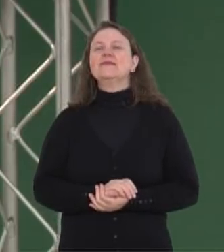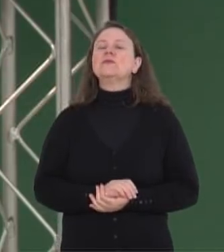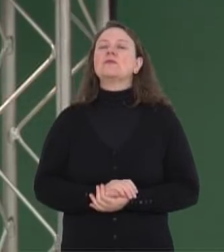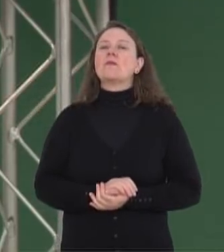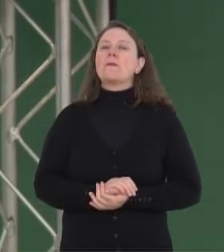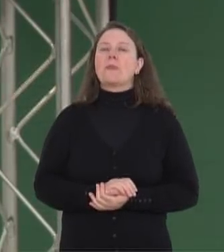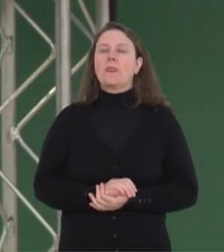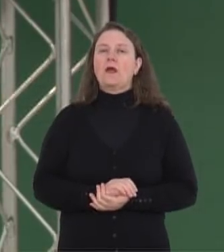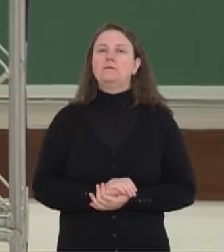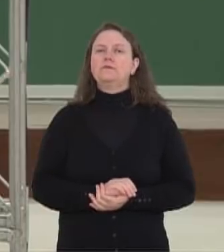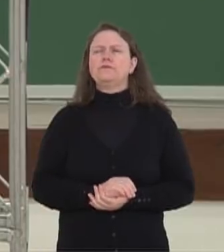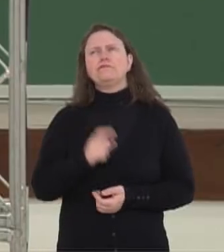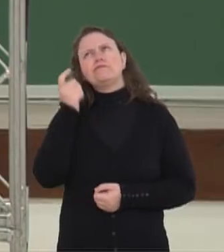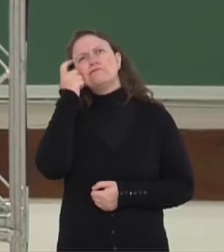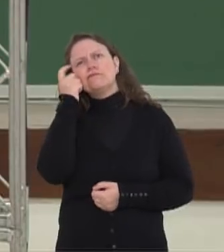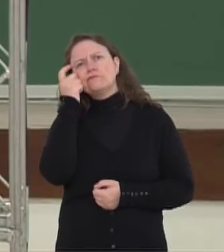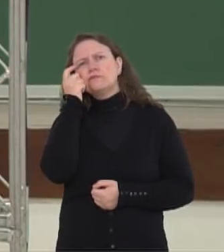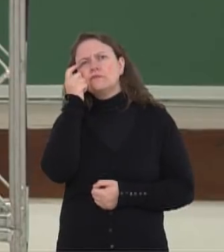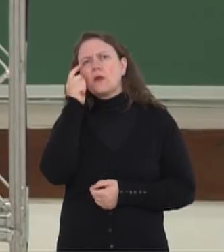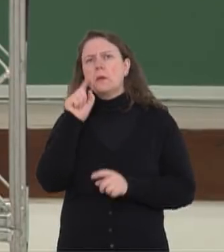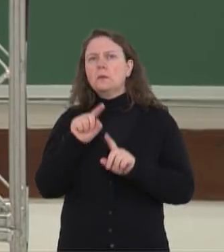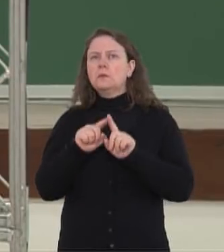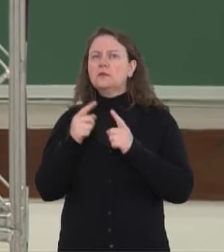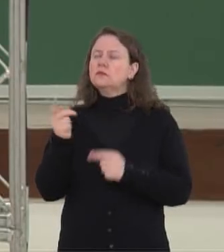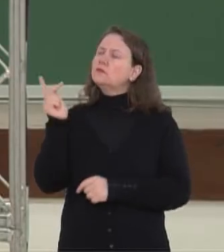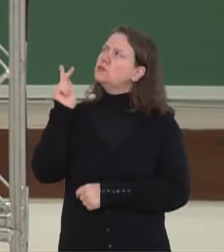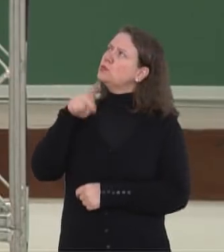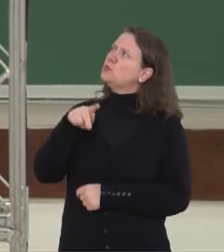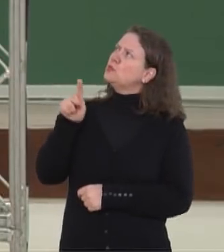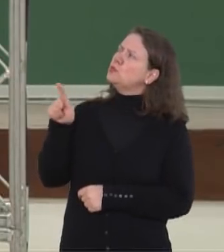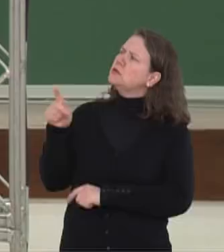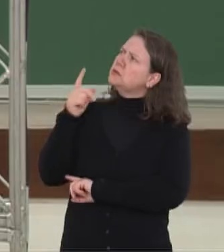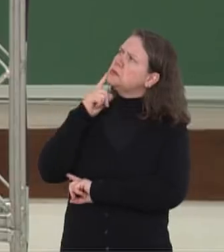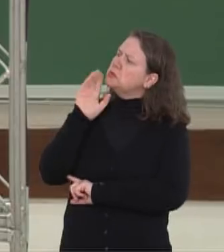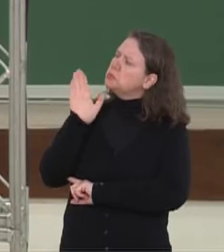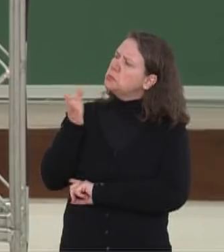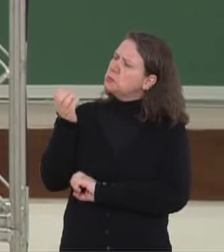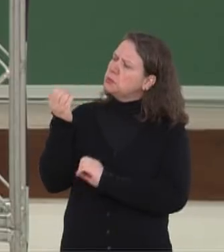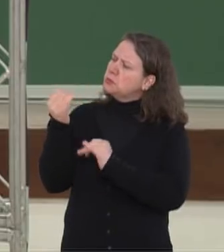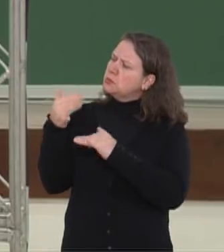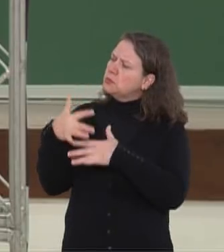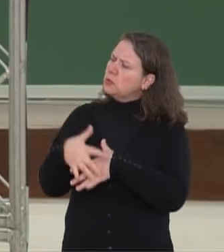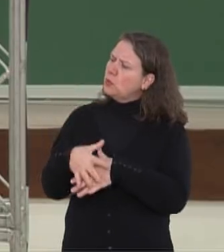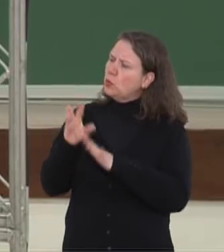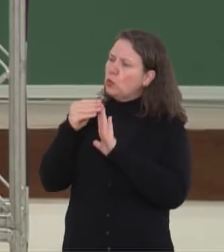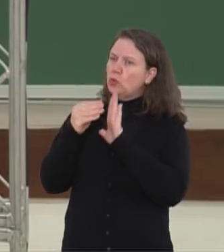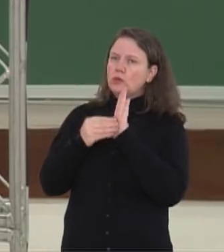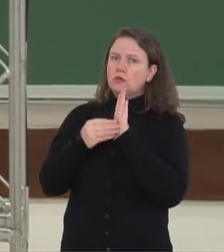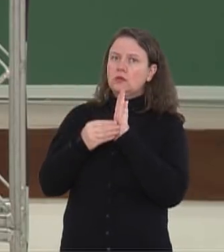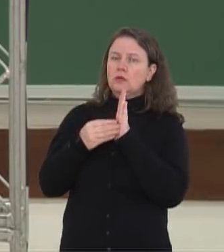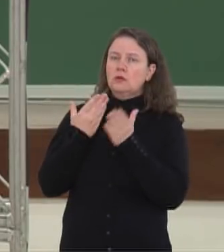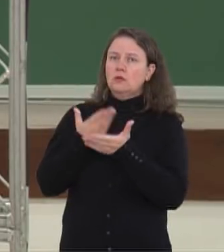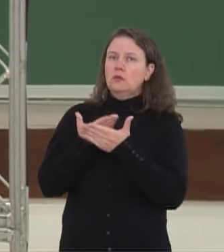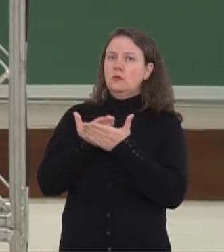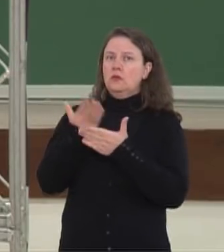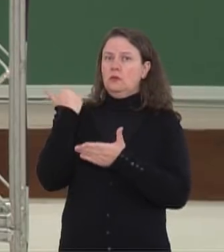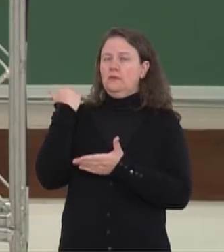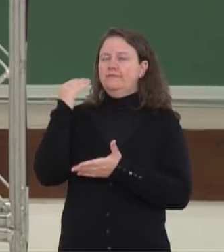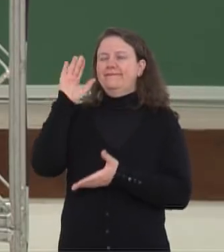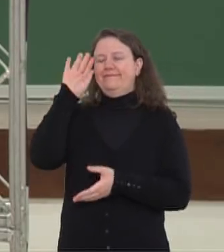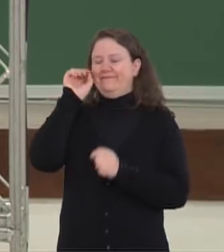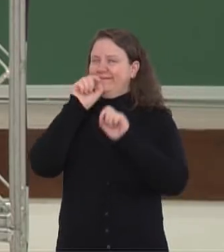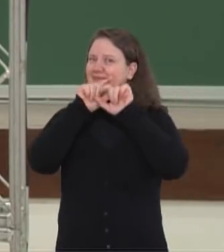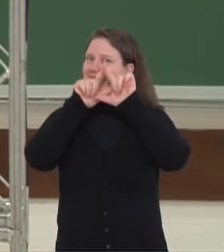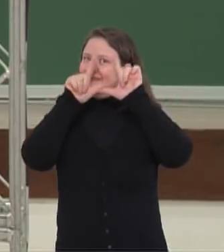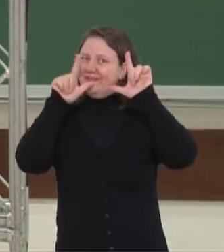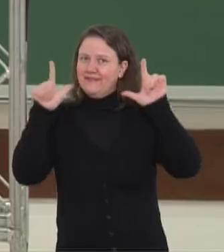interests. Aí vocês devem estar pensando, mas teacher, a gente já trabalhou esses conteúdos nas aulas anteriores. Exatamente.